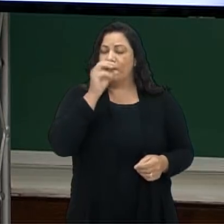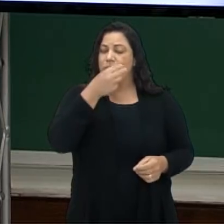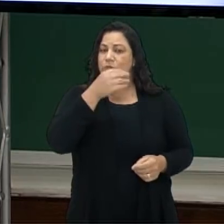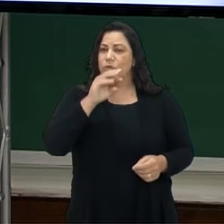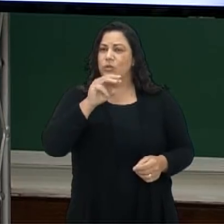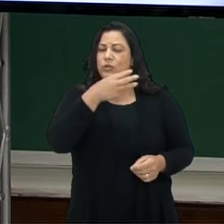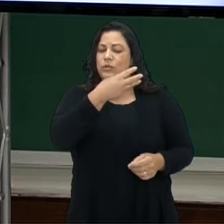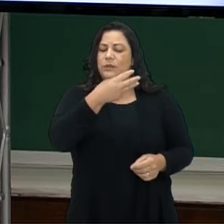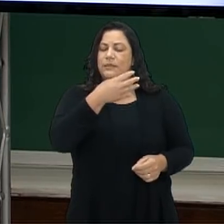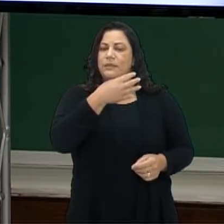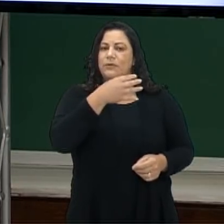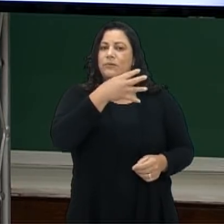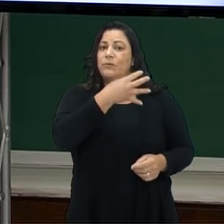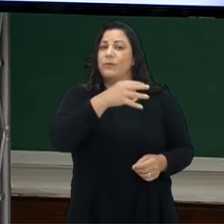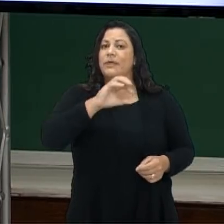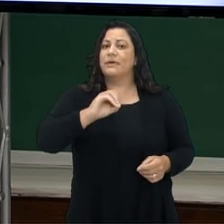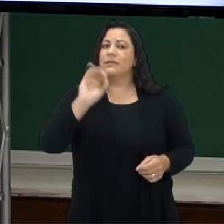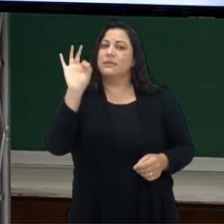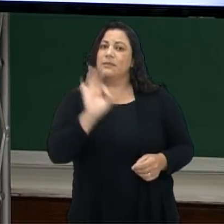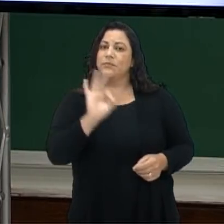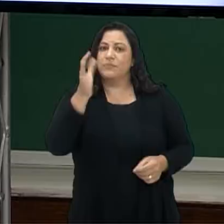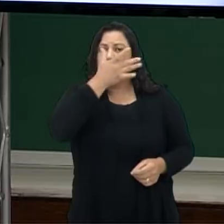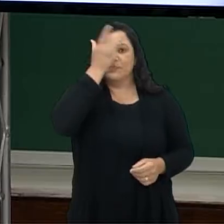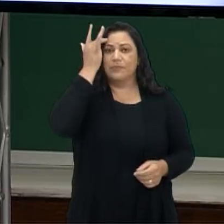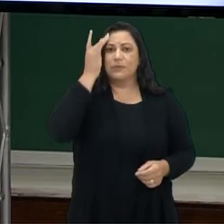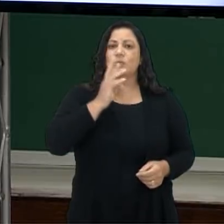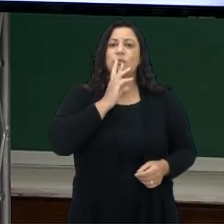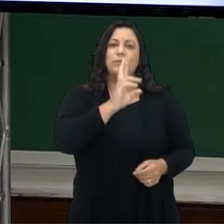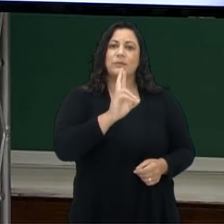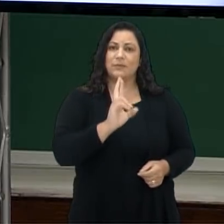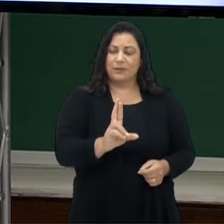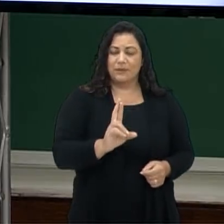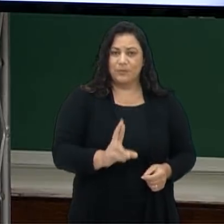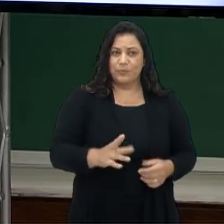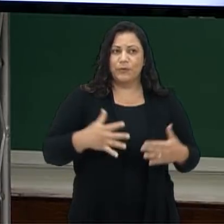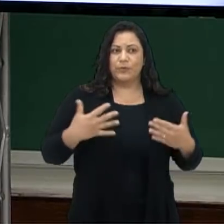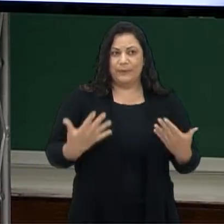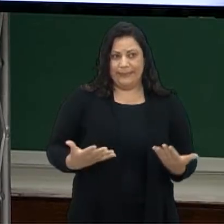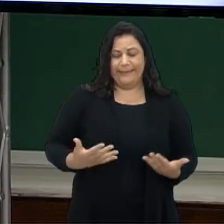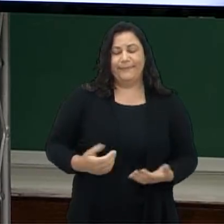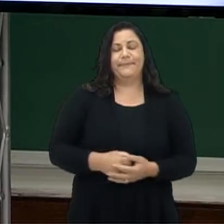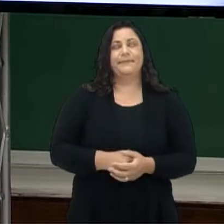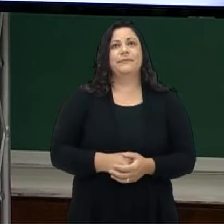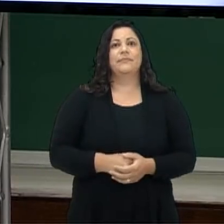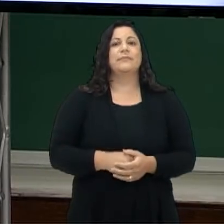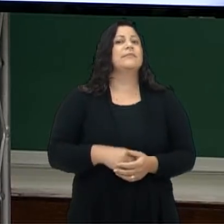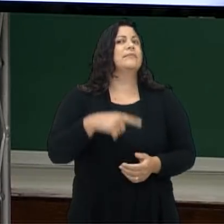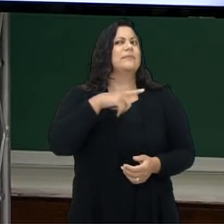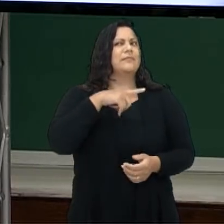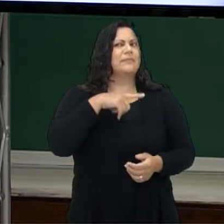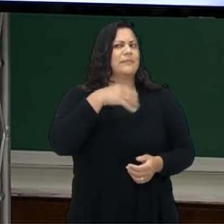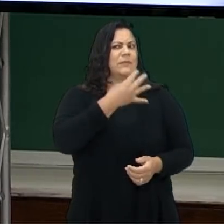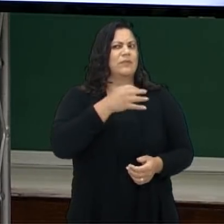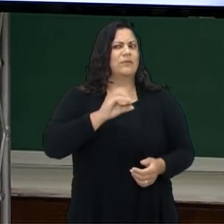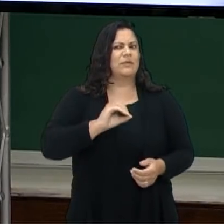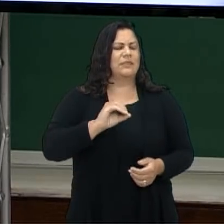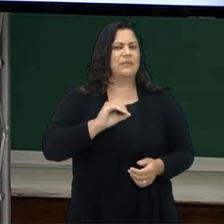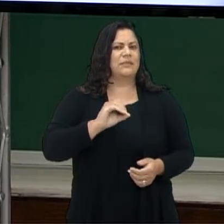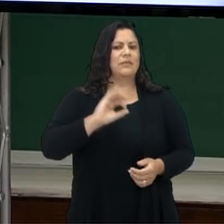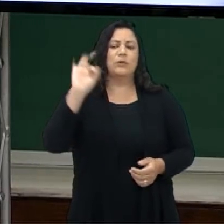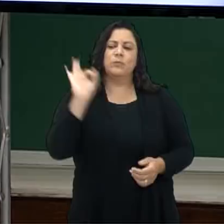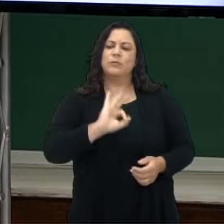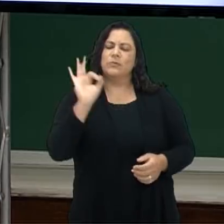40% das pessoas que responderam a pesquisa, por exemplo, equivale também a 40% da área total do